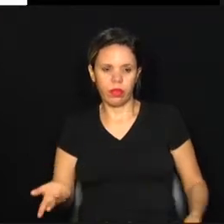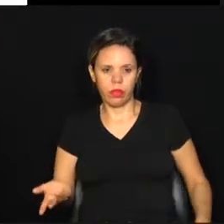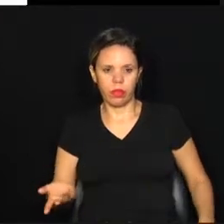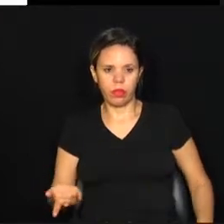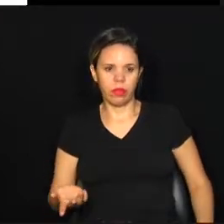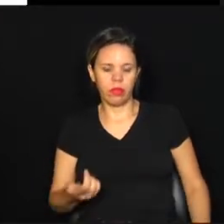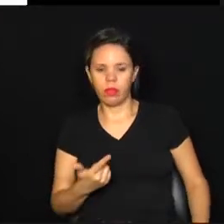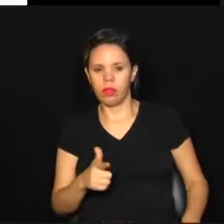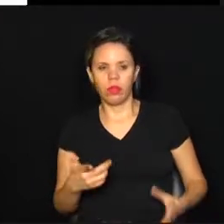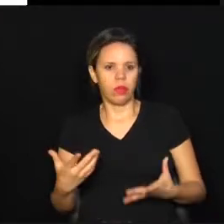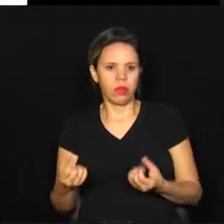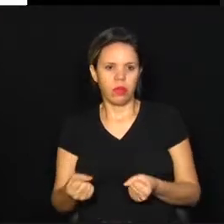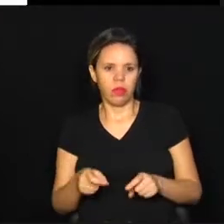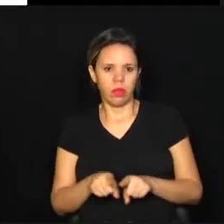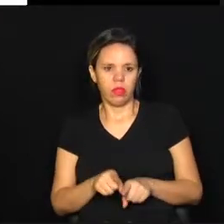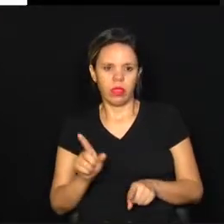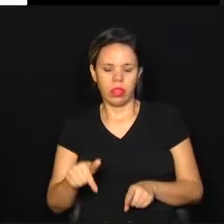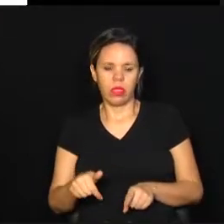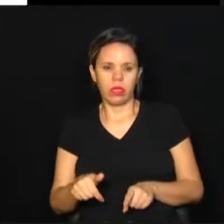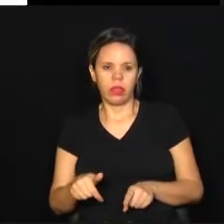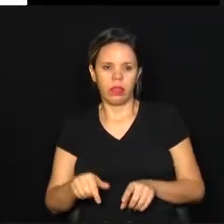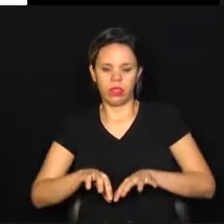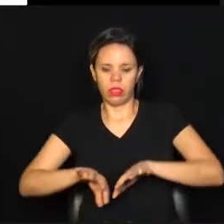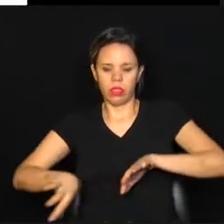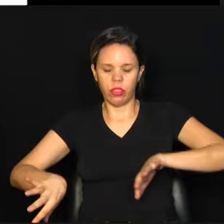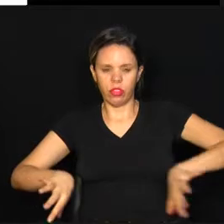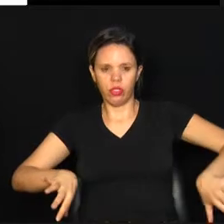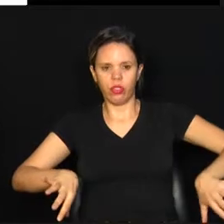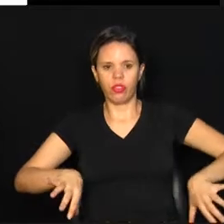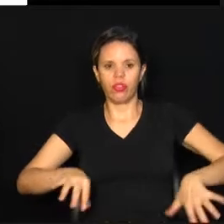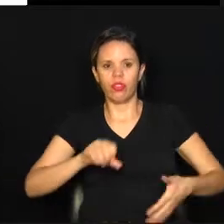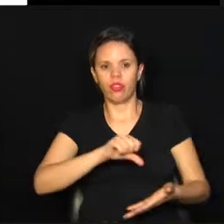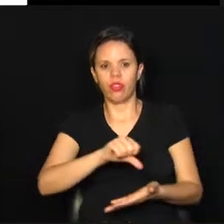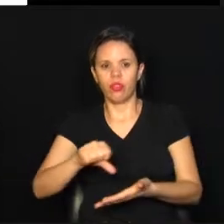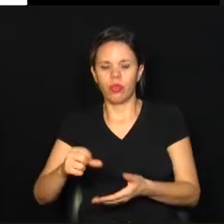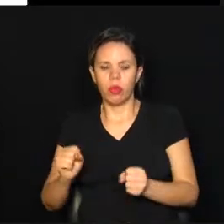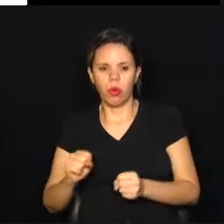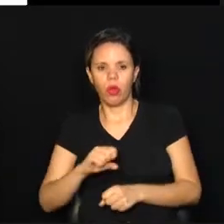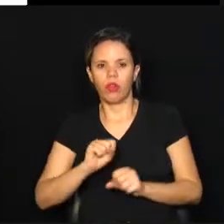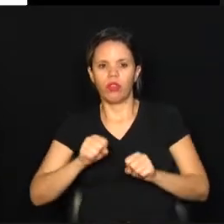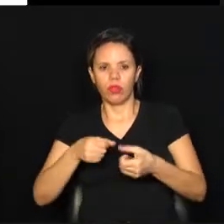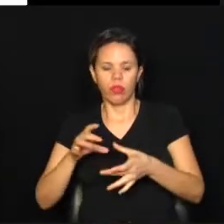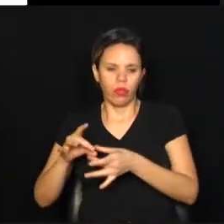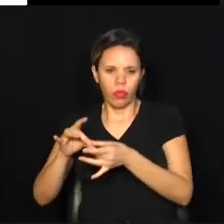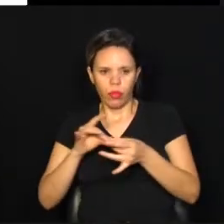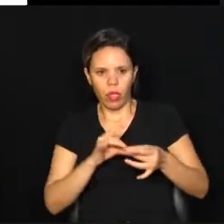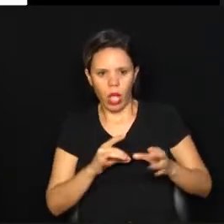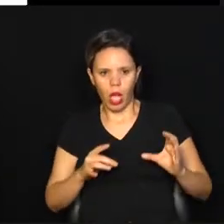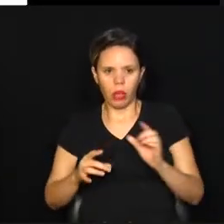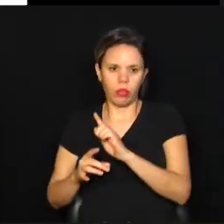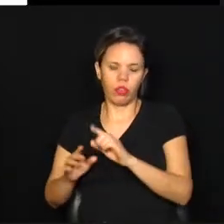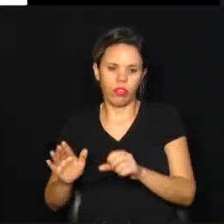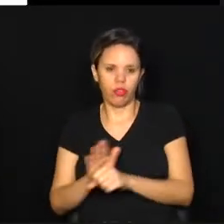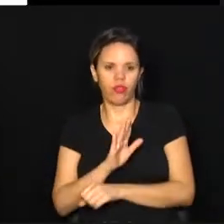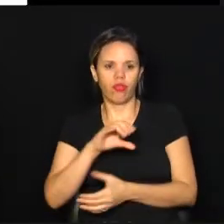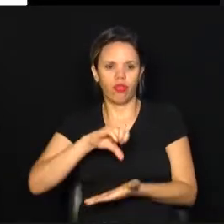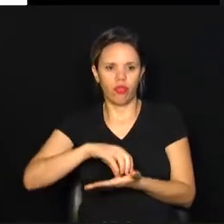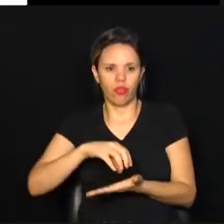não compreensão dessa diagonal aqui, né? E de como ela pode reforçar o Campo Grande como